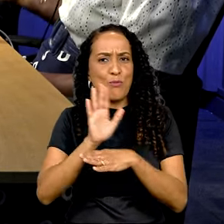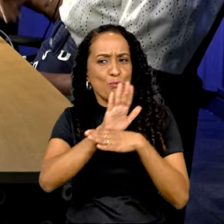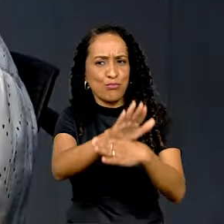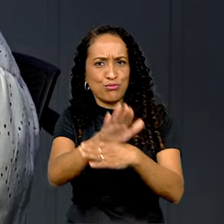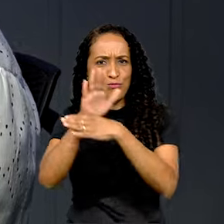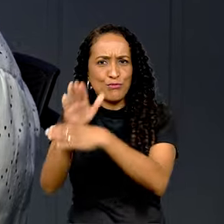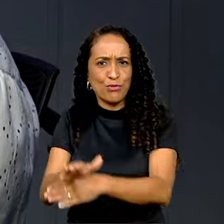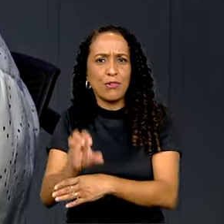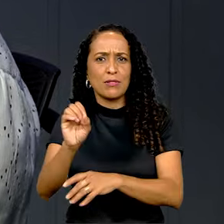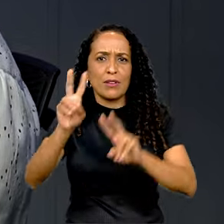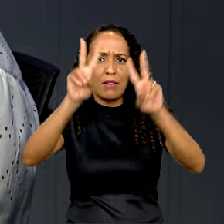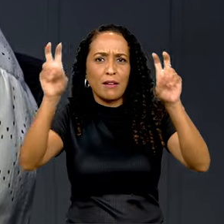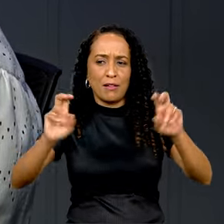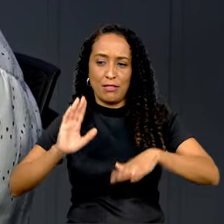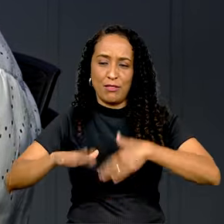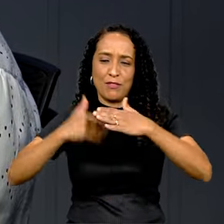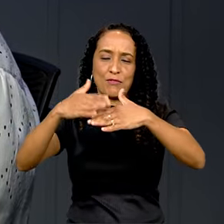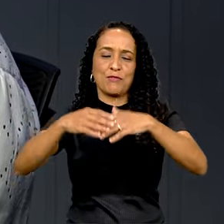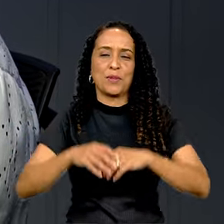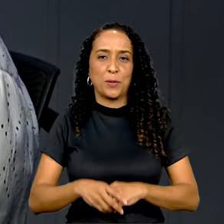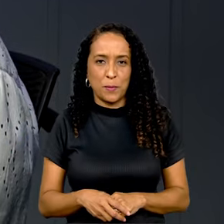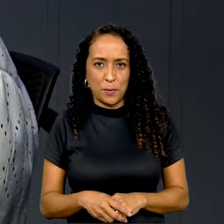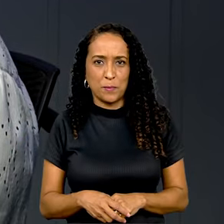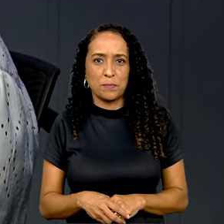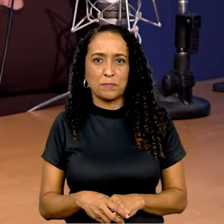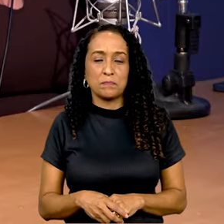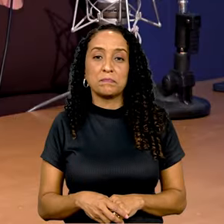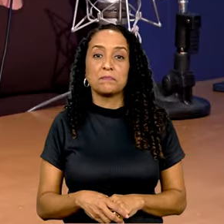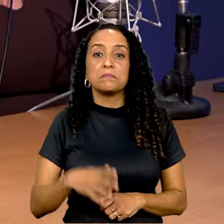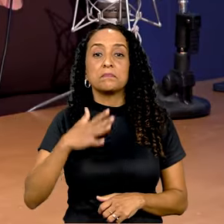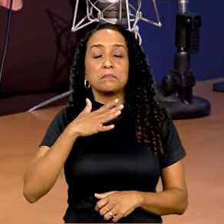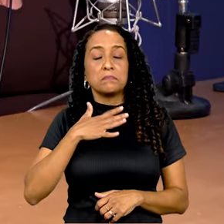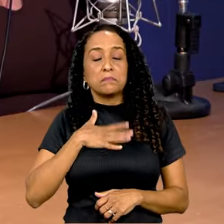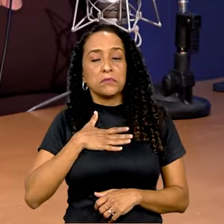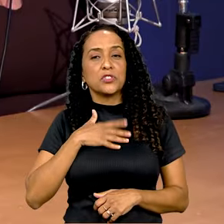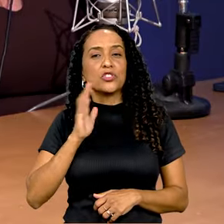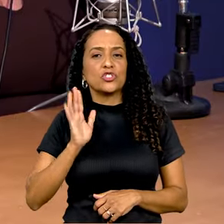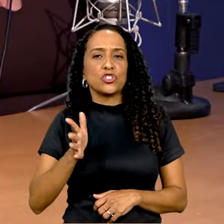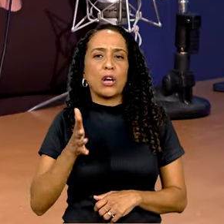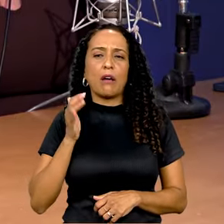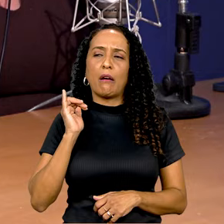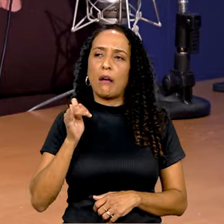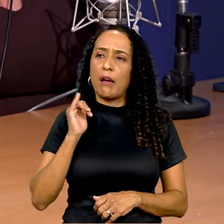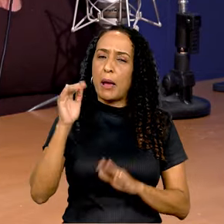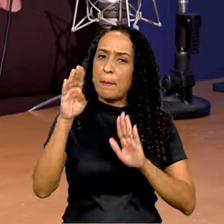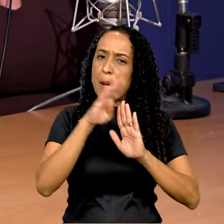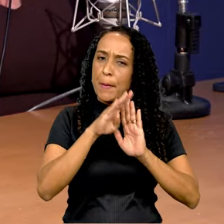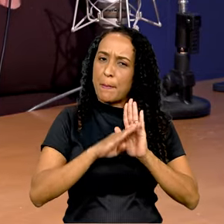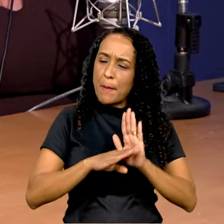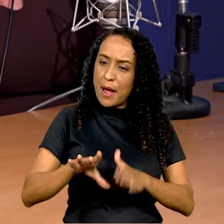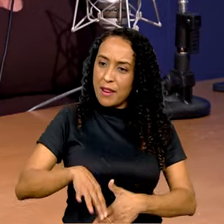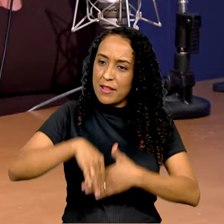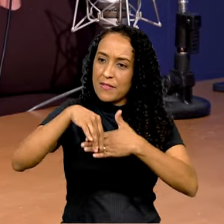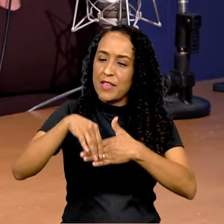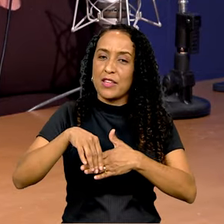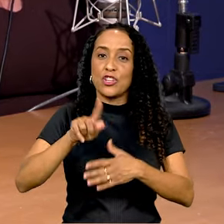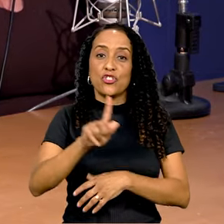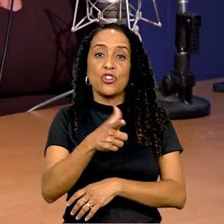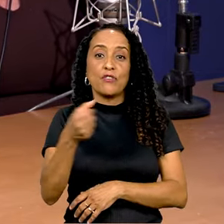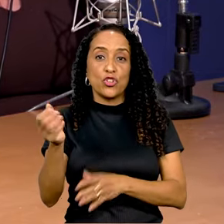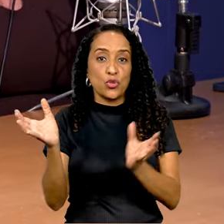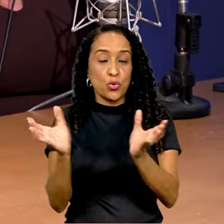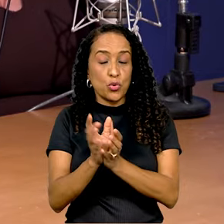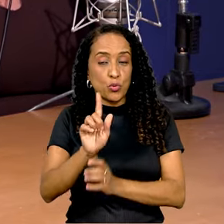contribuir quando se fala em desenvolvimento e do meu lado acho que a gente já vem pautando aí a liderança do